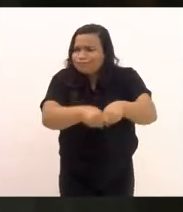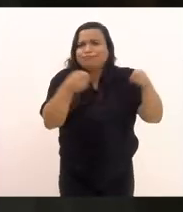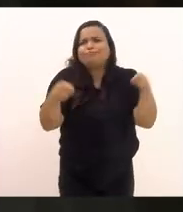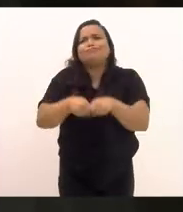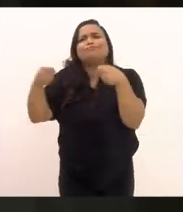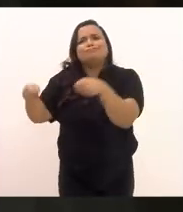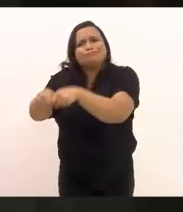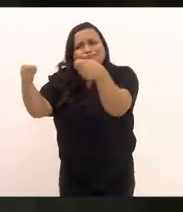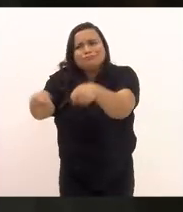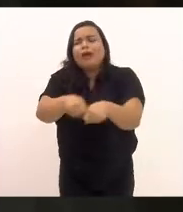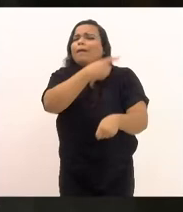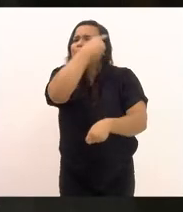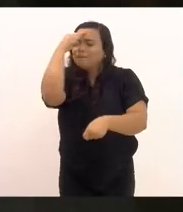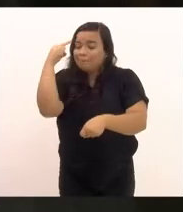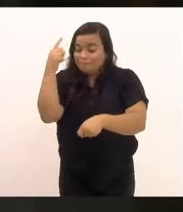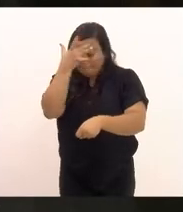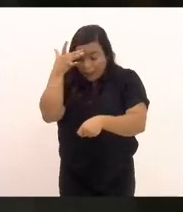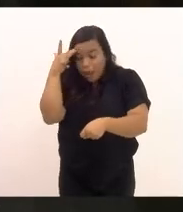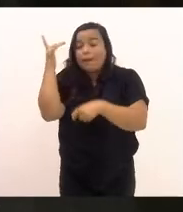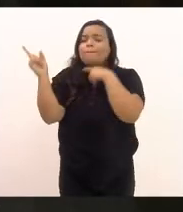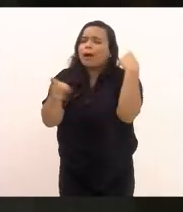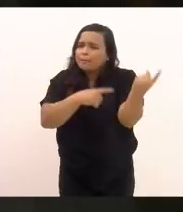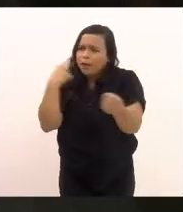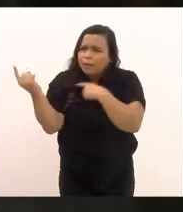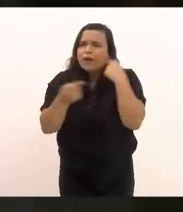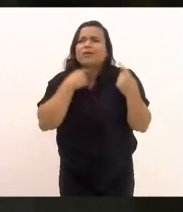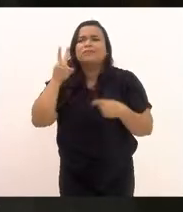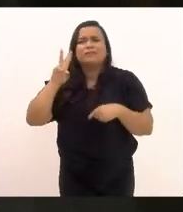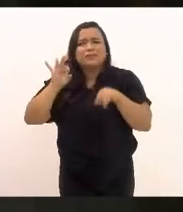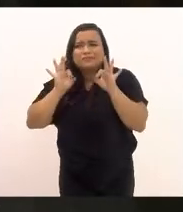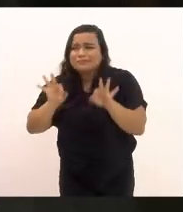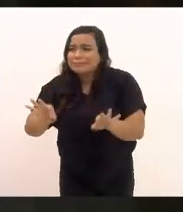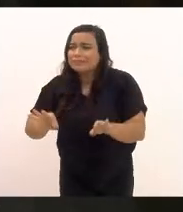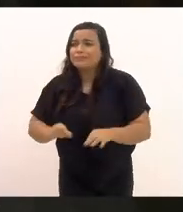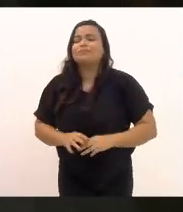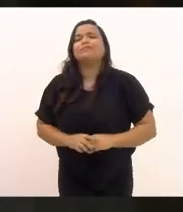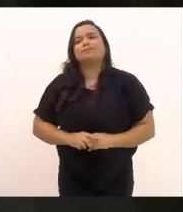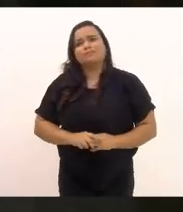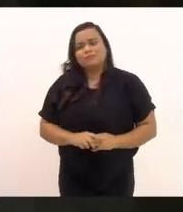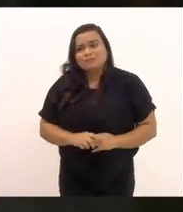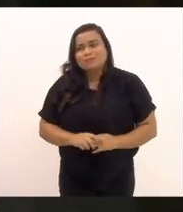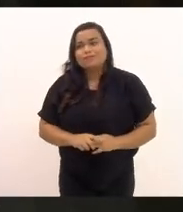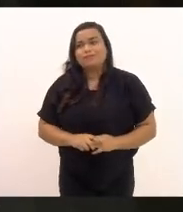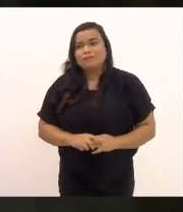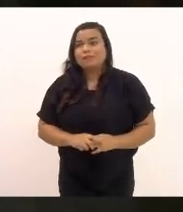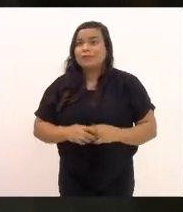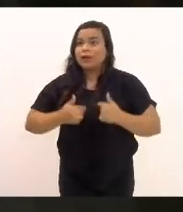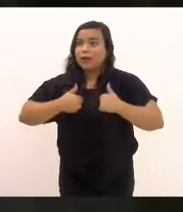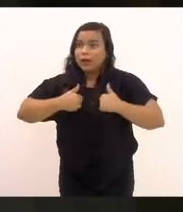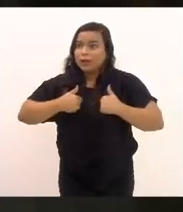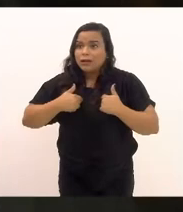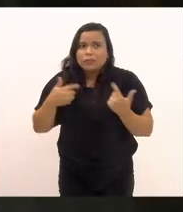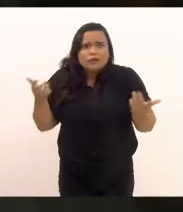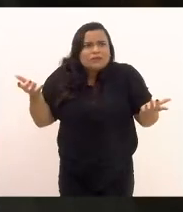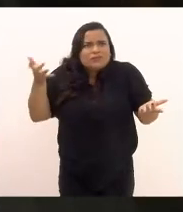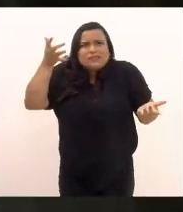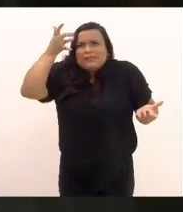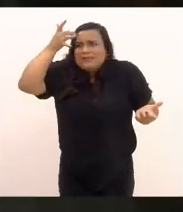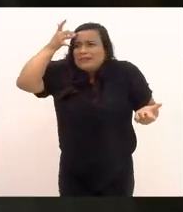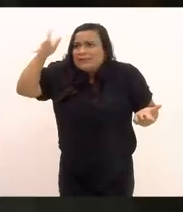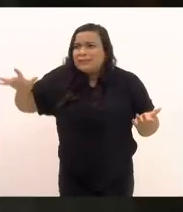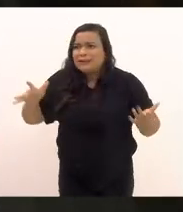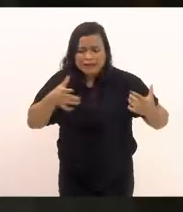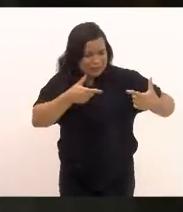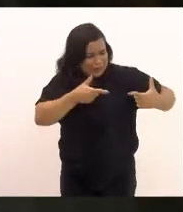e centenas de mortes de inocentes. E eu jamais entendi que